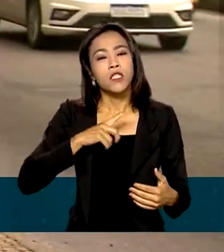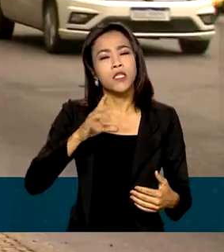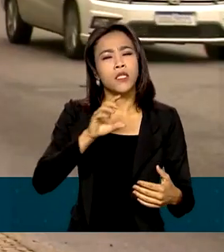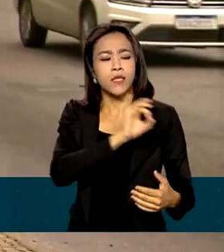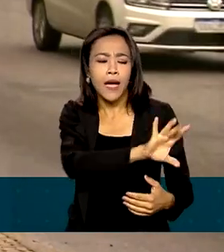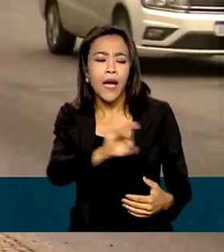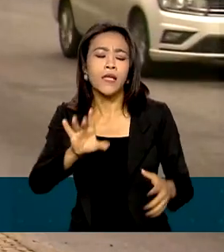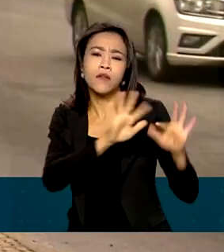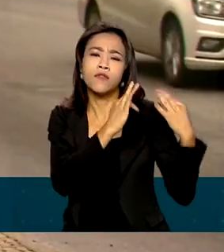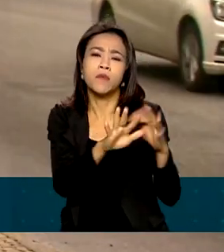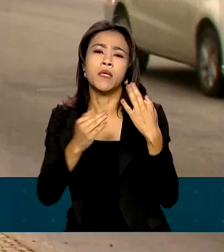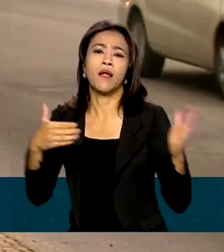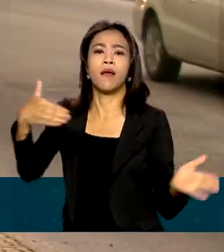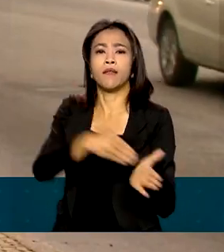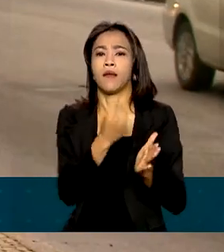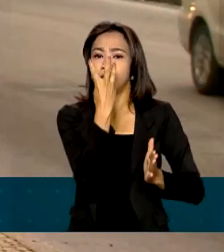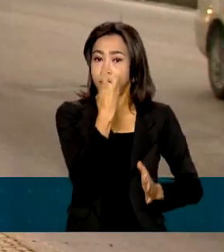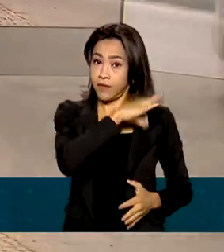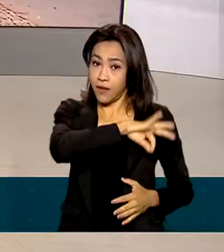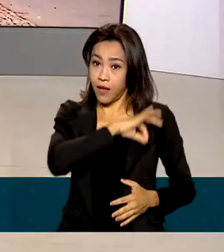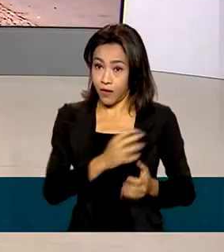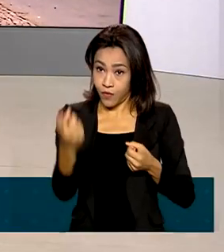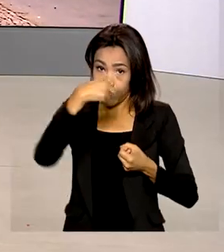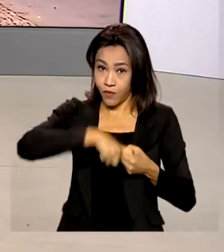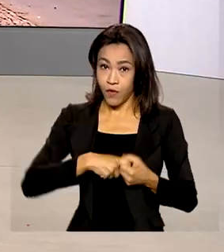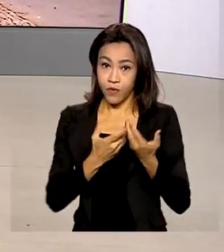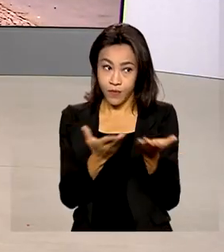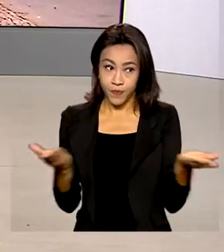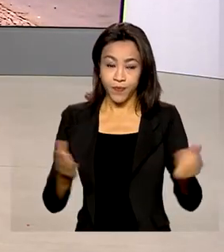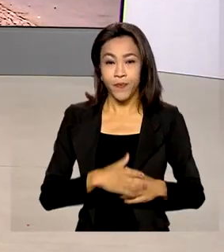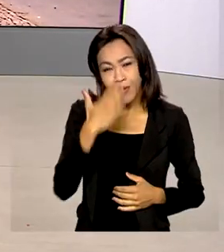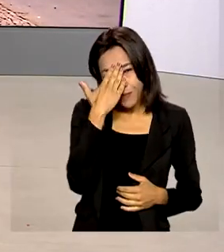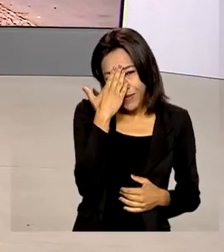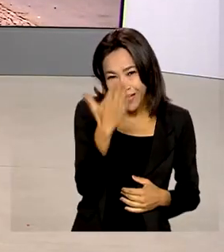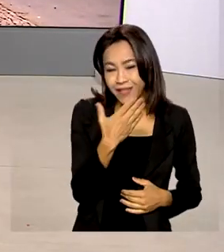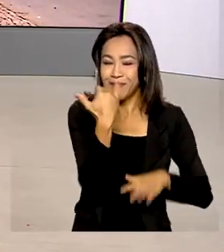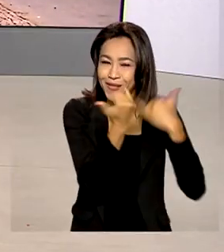de até três salários mínimos e volto com você Renata Obrigada Cláudia pelas suas